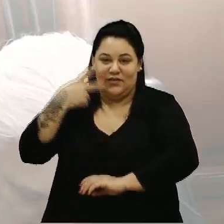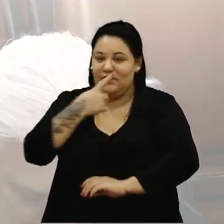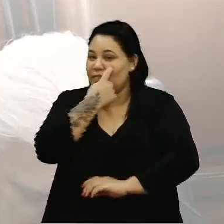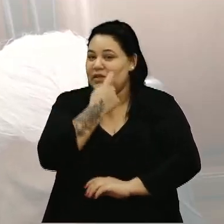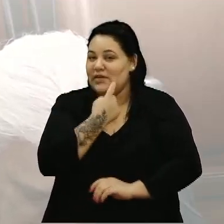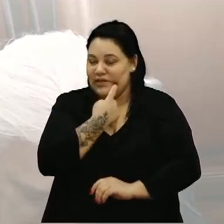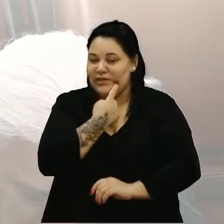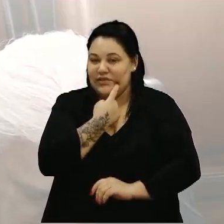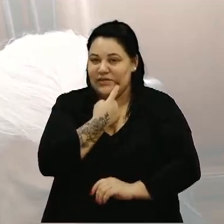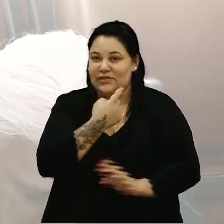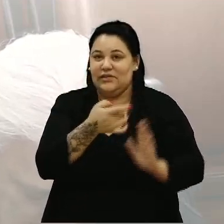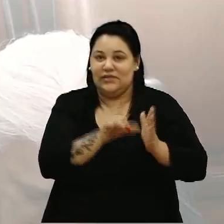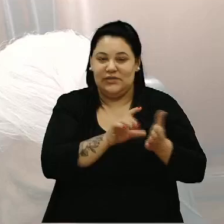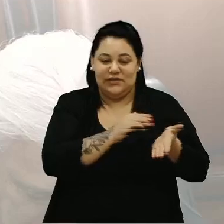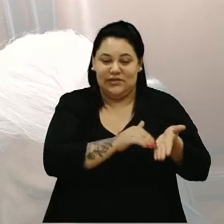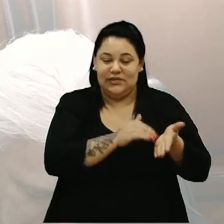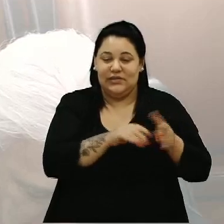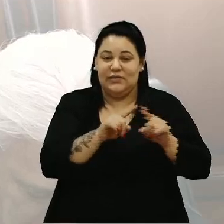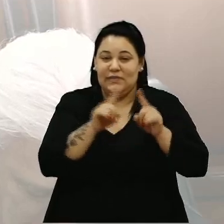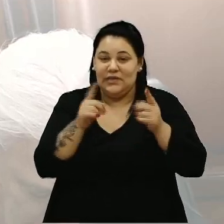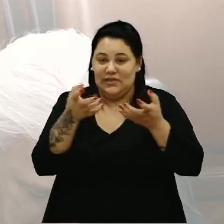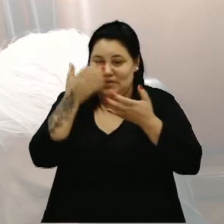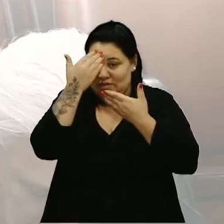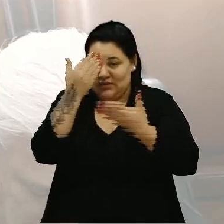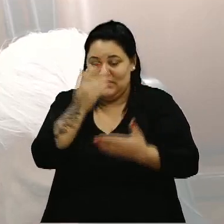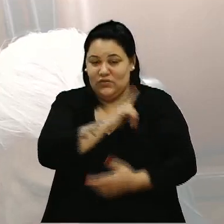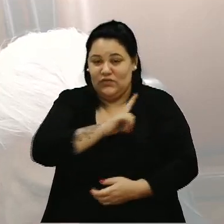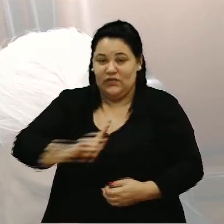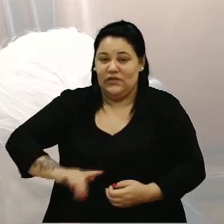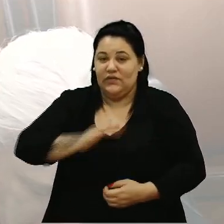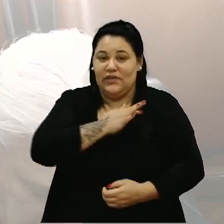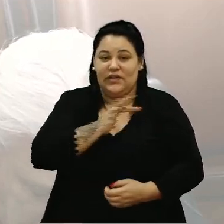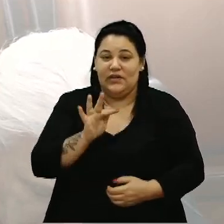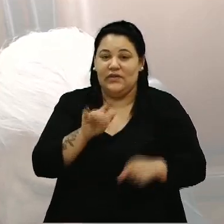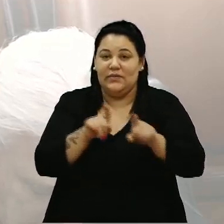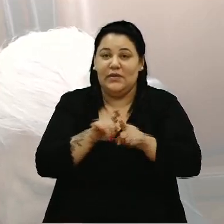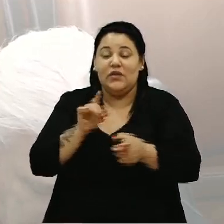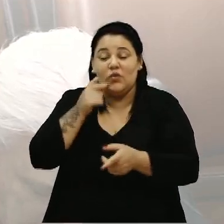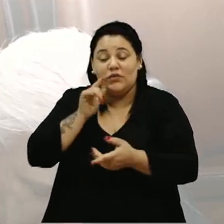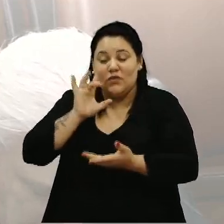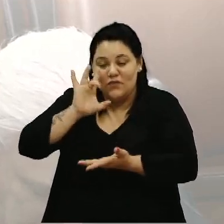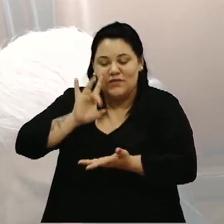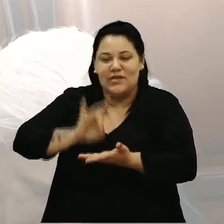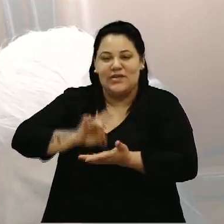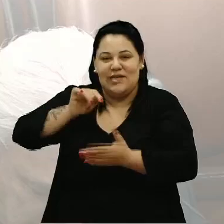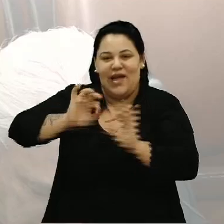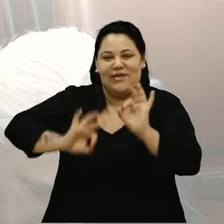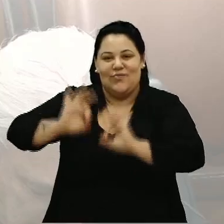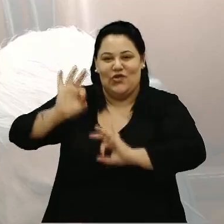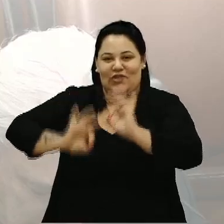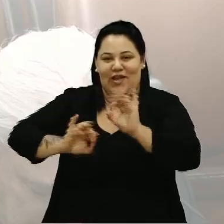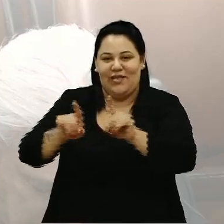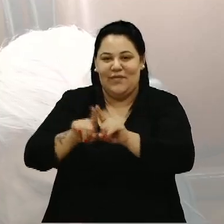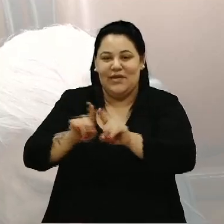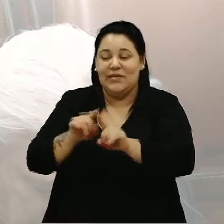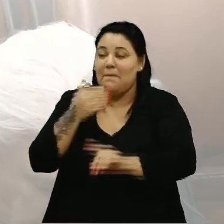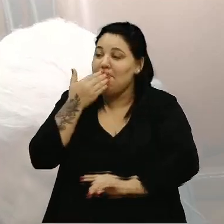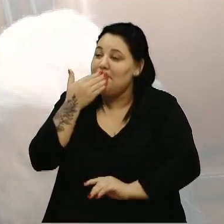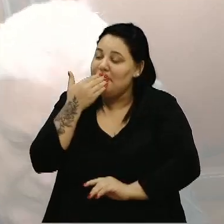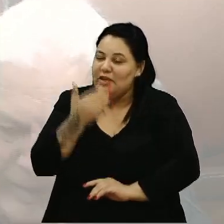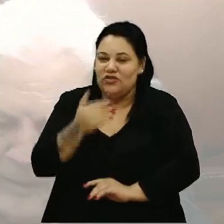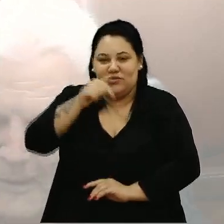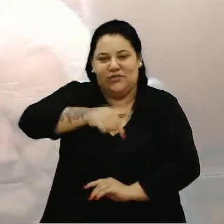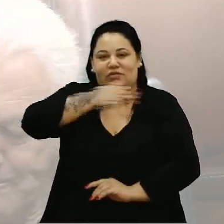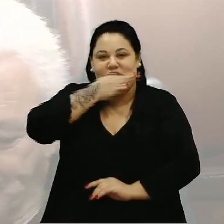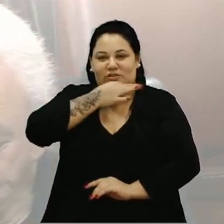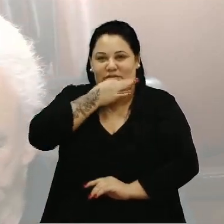secretário, mas agradecer ao governo federal que oficializou, né, esse apelo de Caxias do Sul.